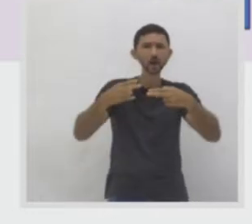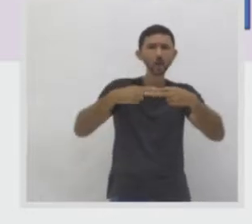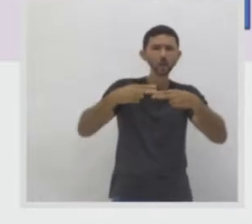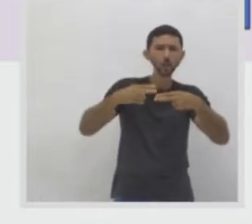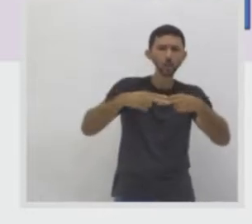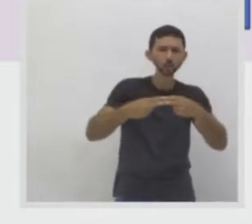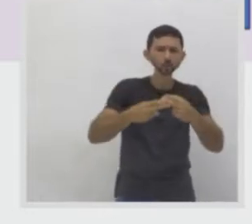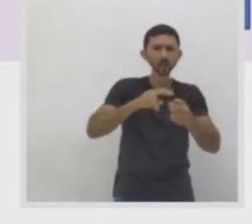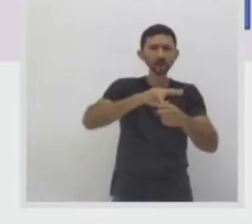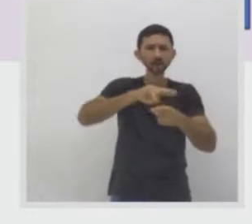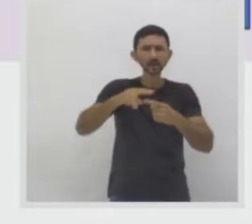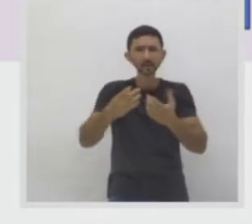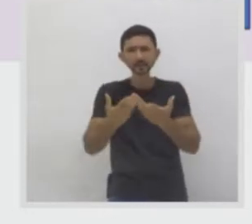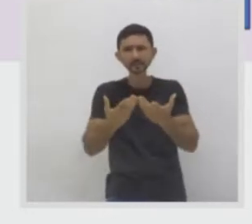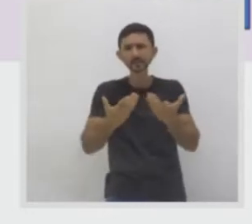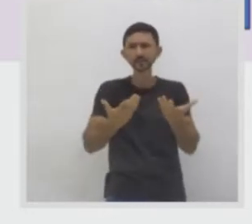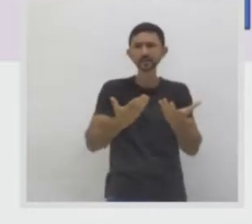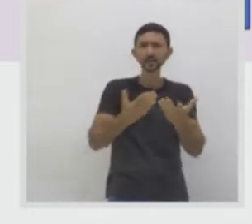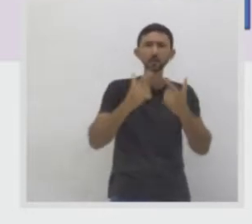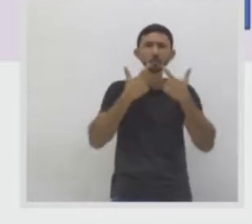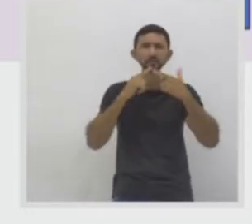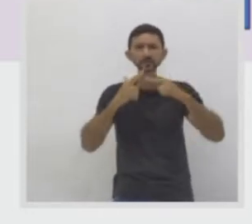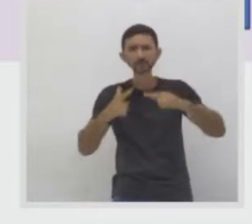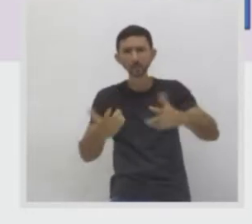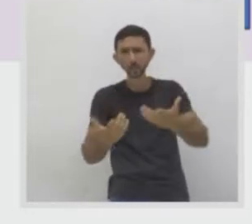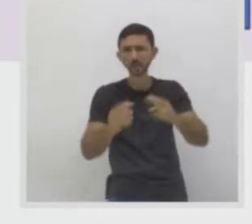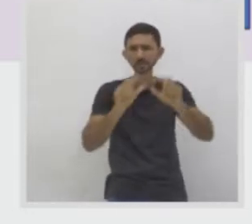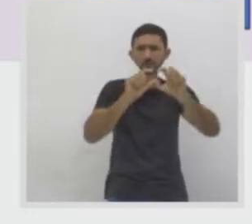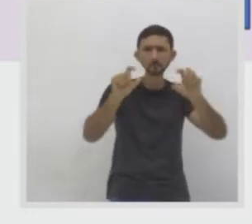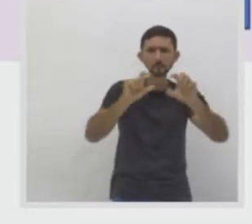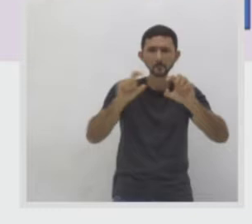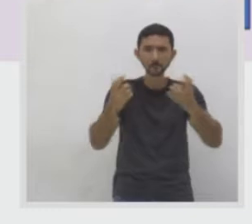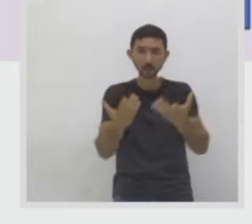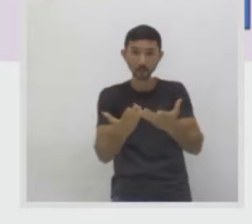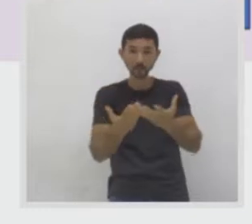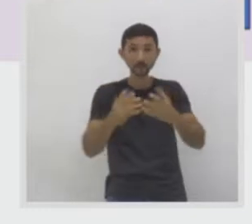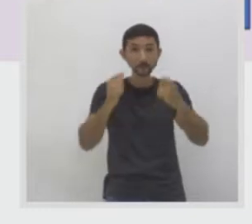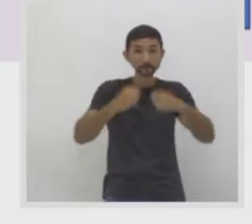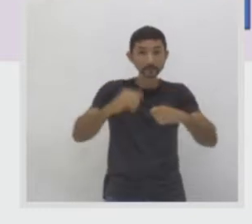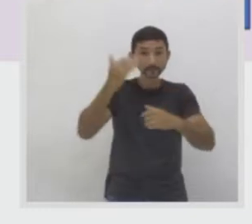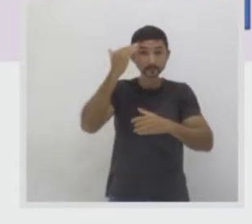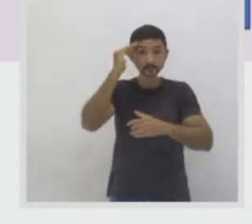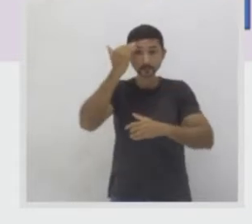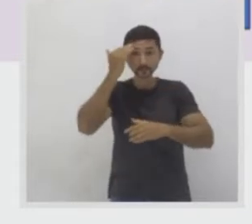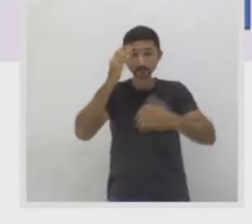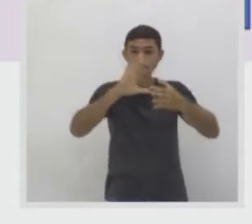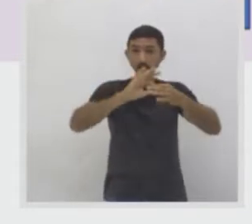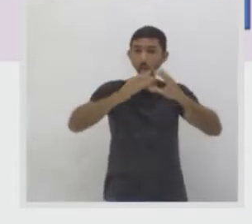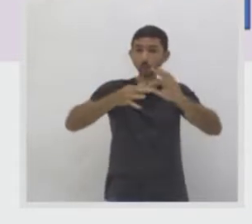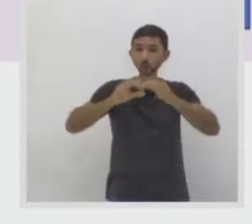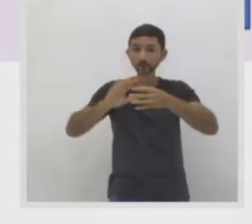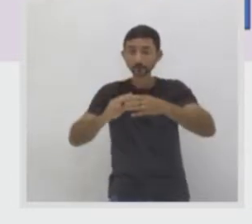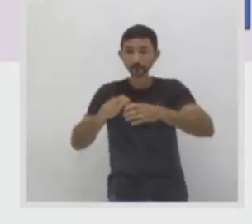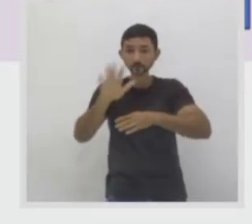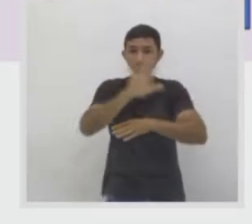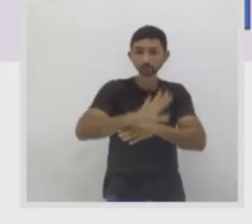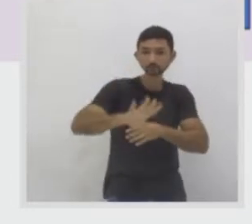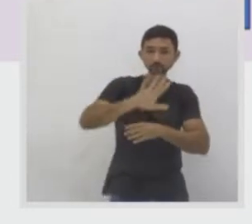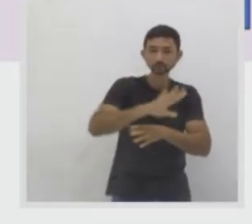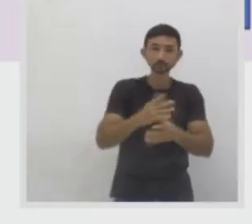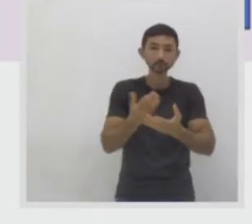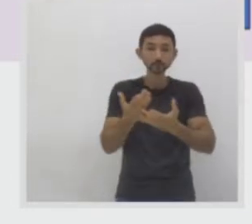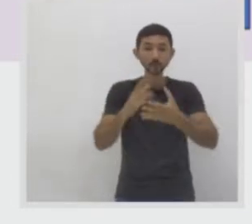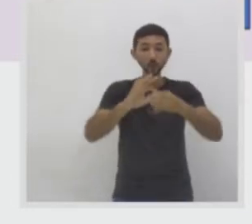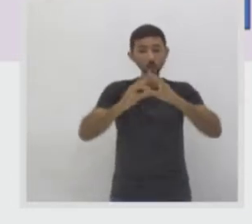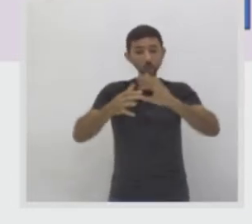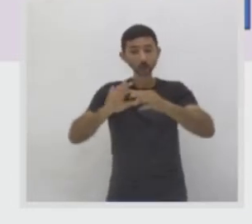uma variação ou outra variação, nós temos que ter um contexto, nós temos que analisar esse contexto.